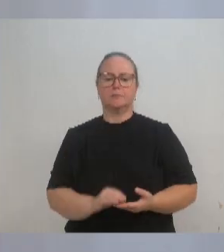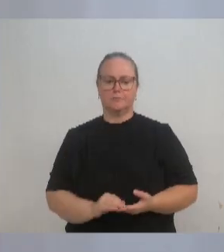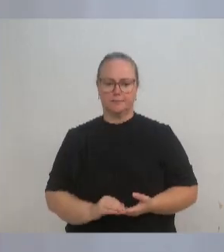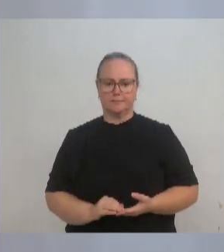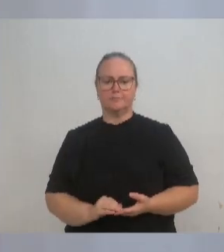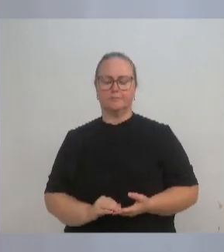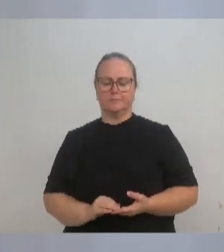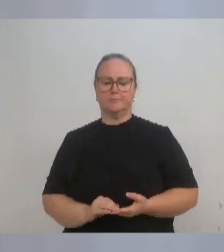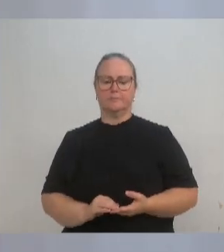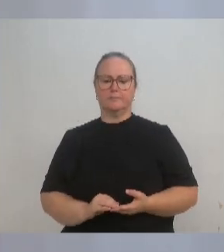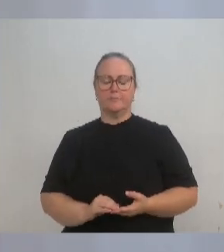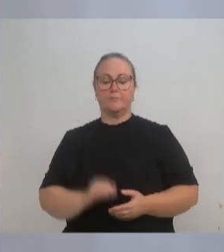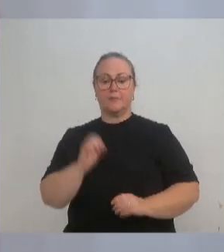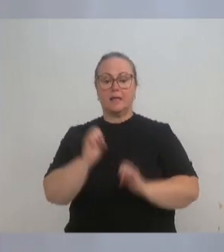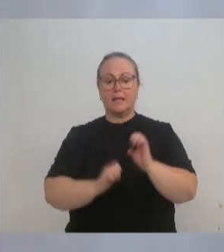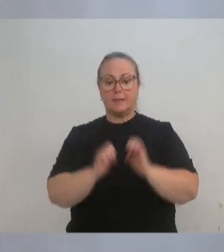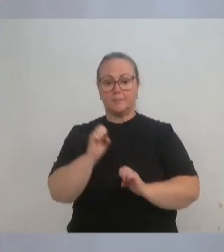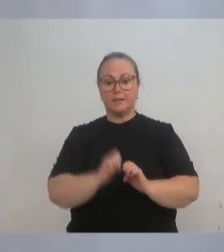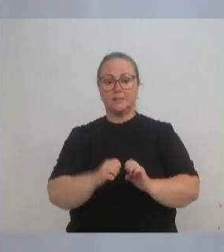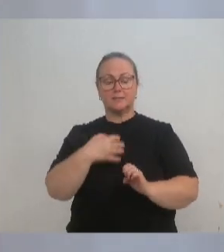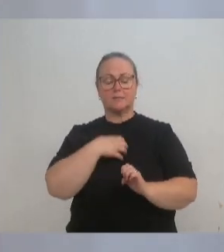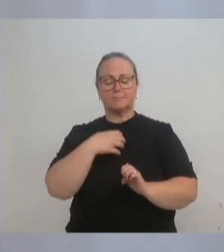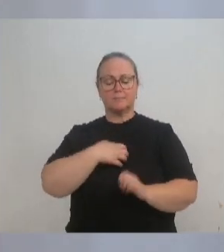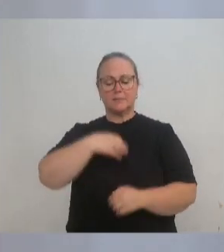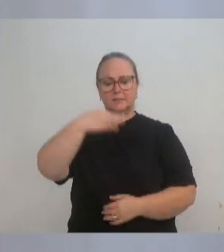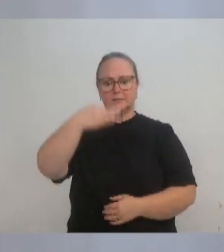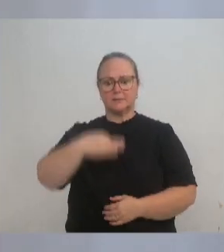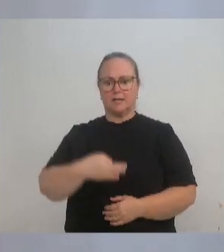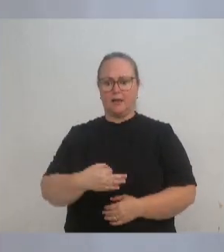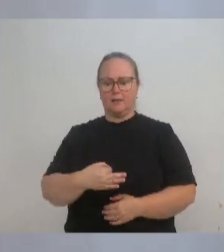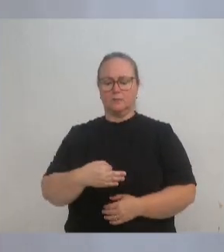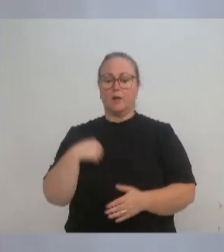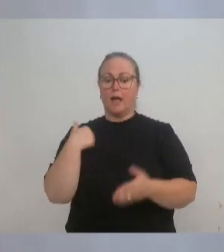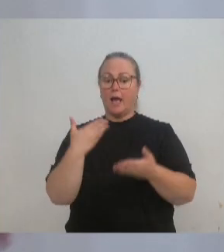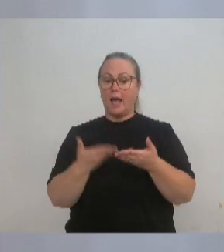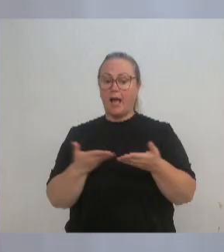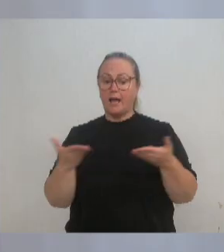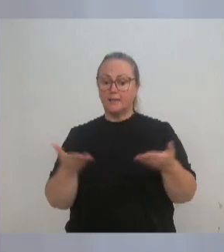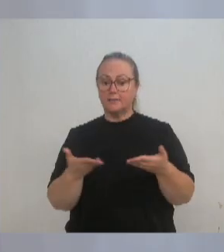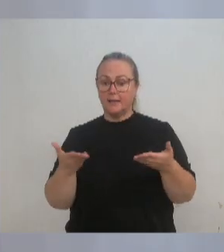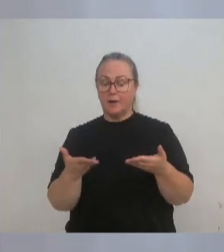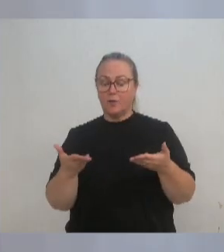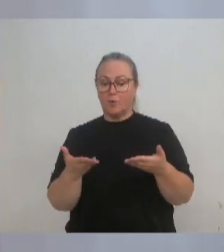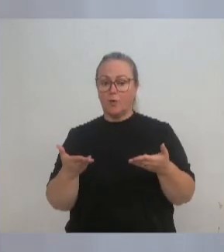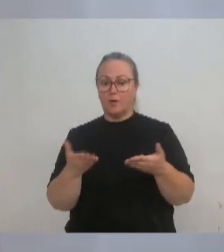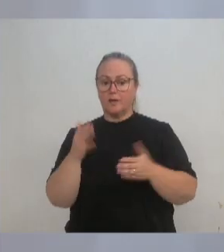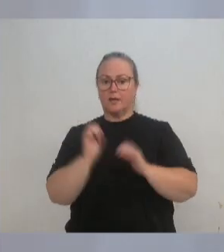que a empresa é idônea. E por enquanto aqui, todas que estão na cidade de